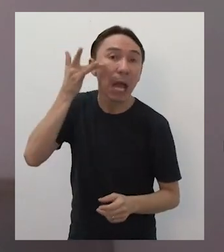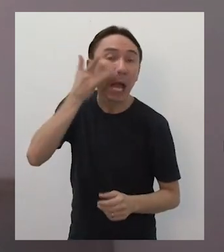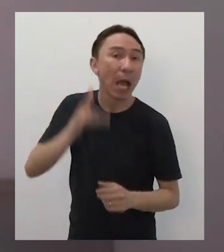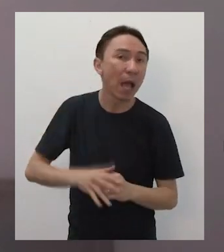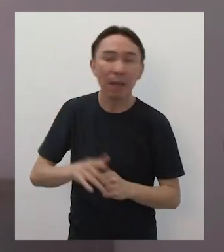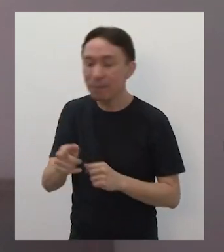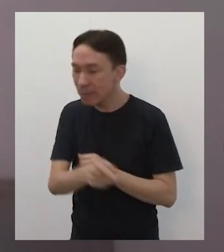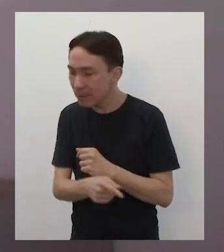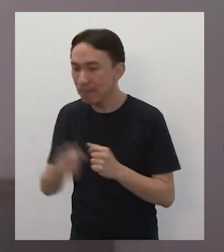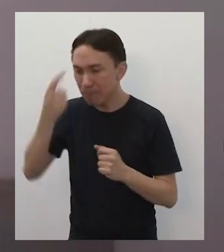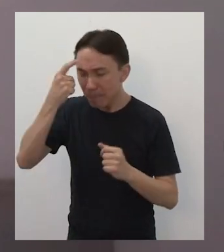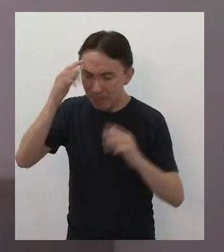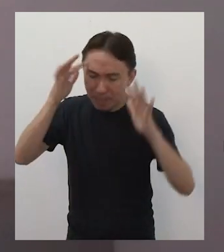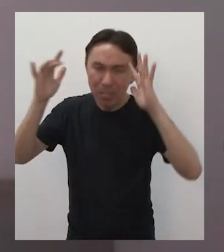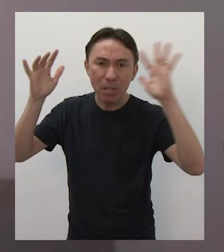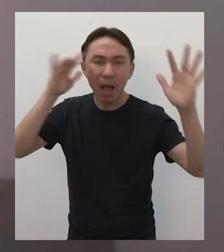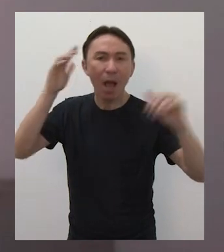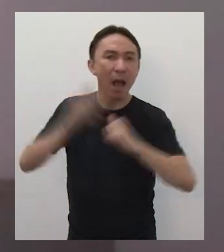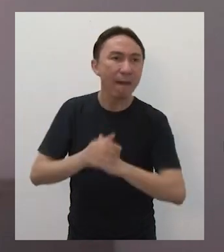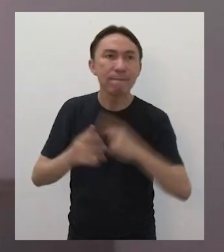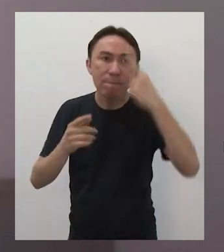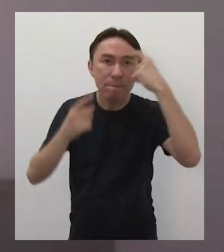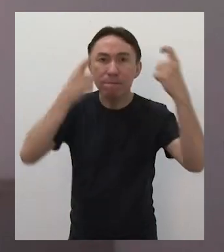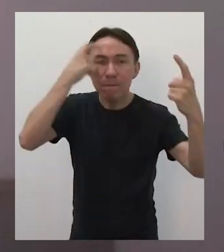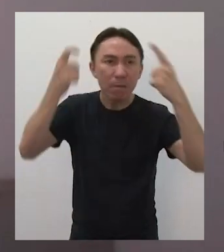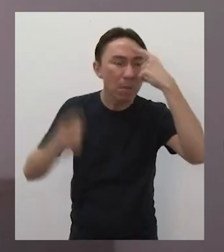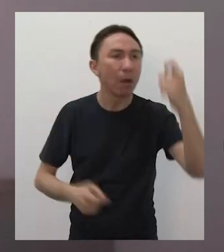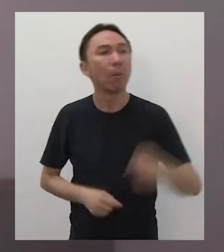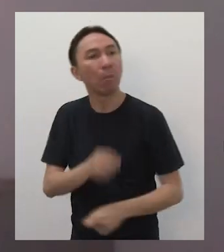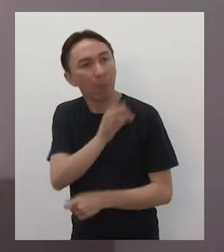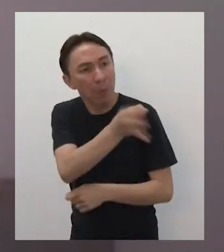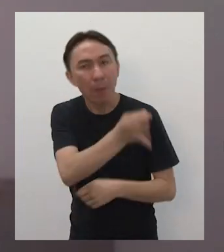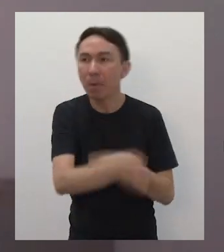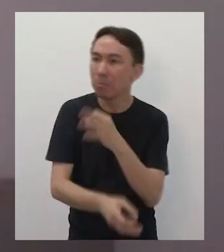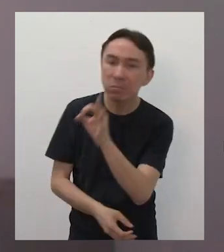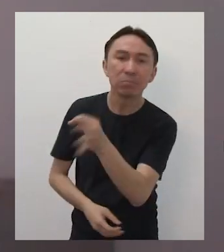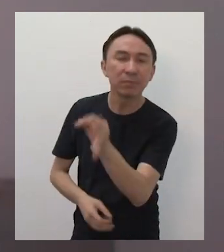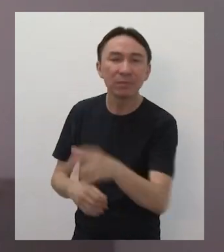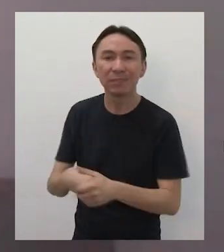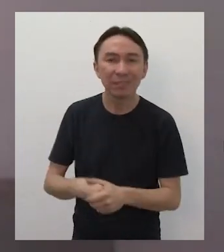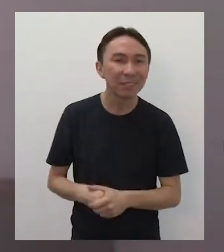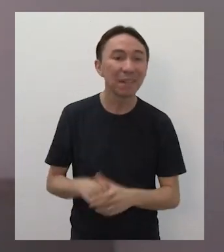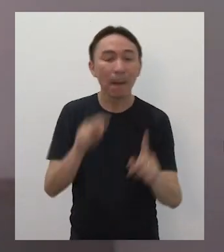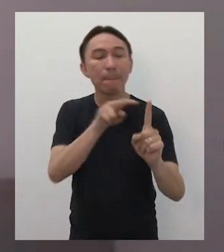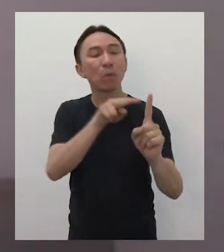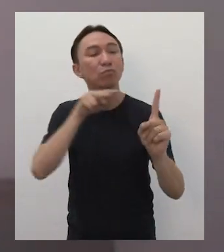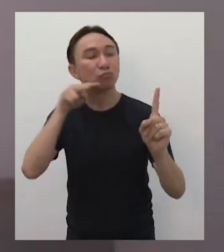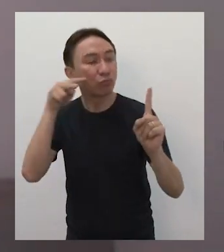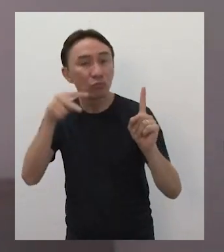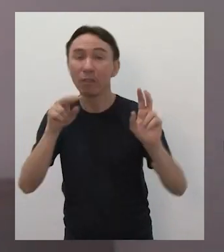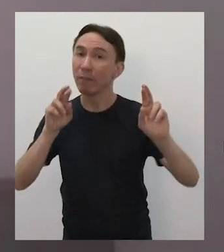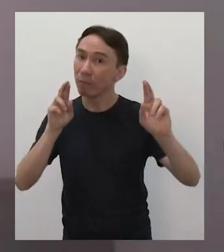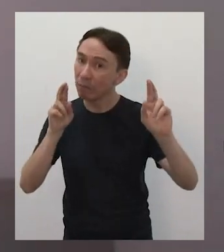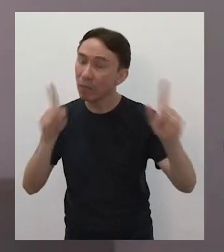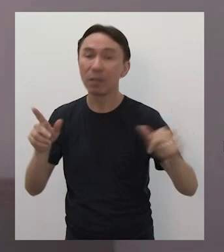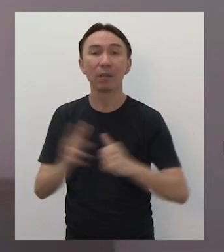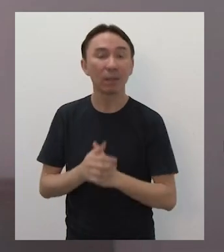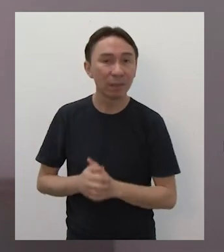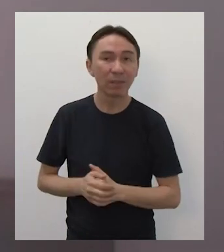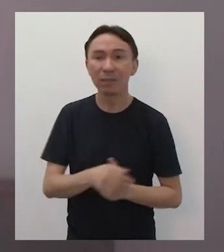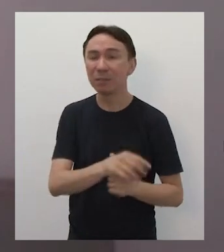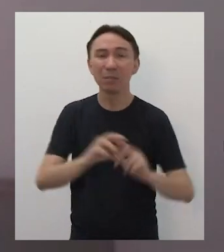novas ideias, a olhar com outros olhos para as coisas, a admirá-las, a buscar novos